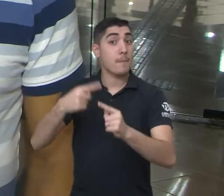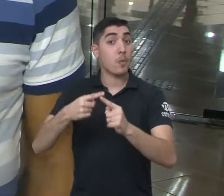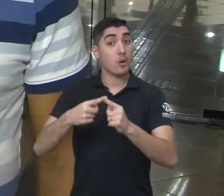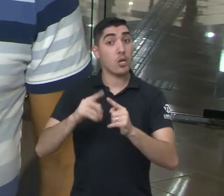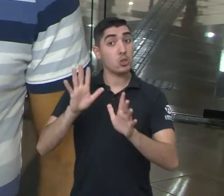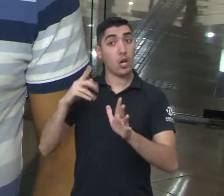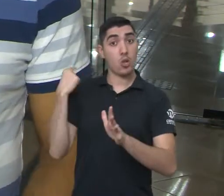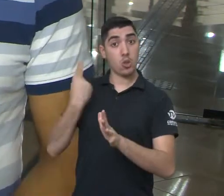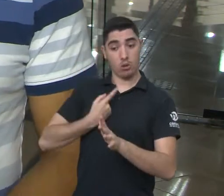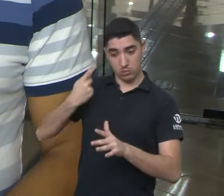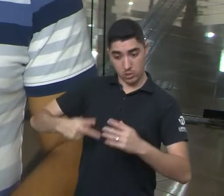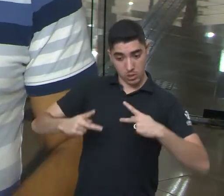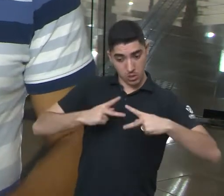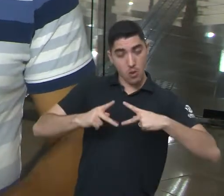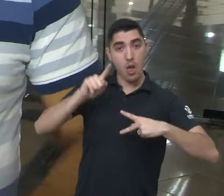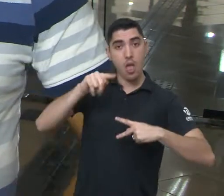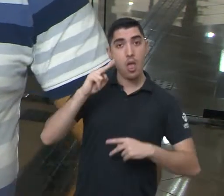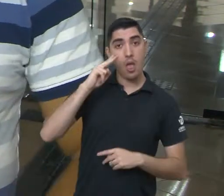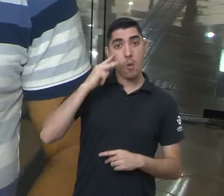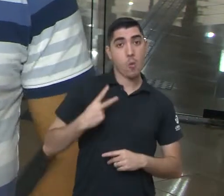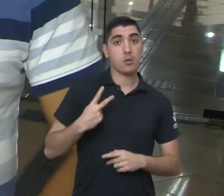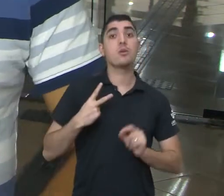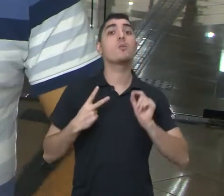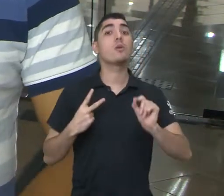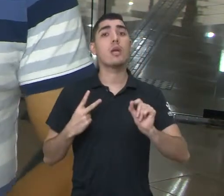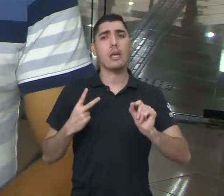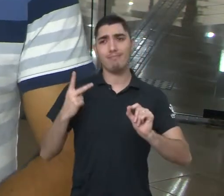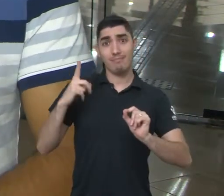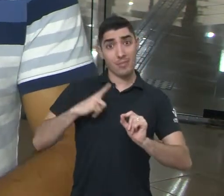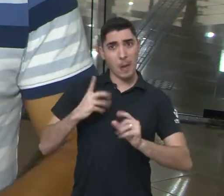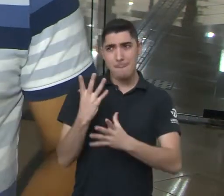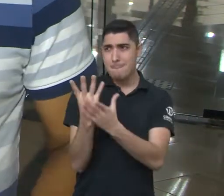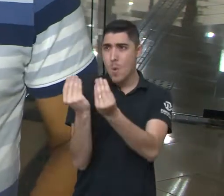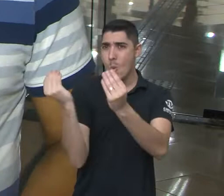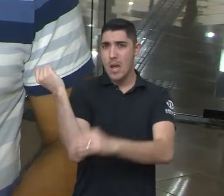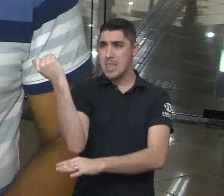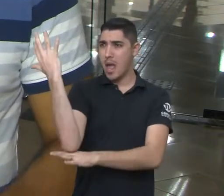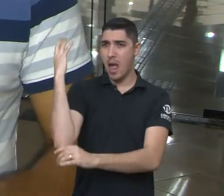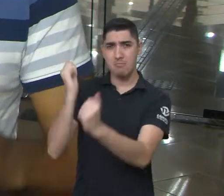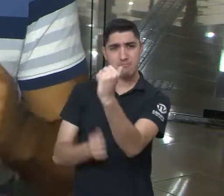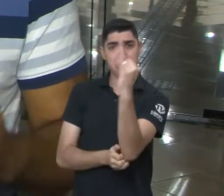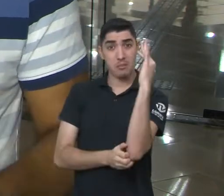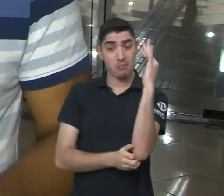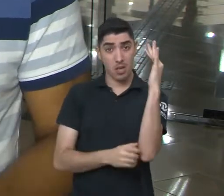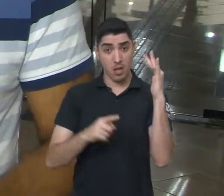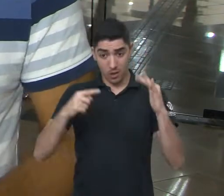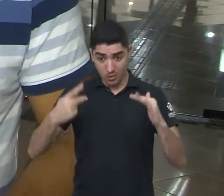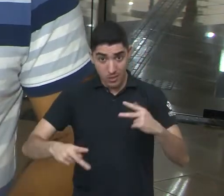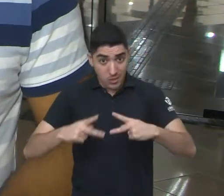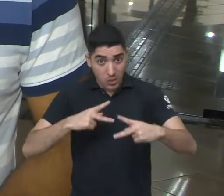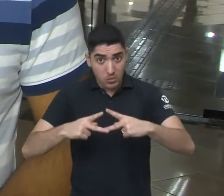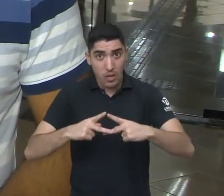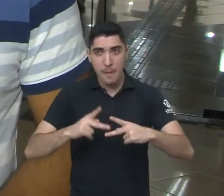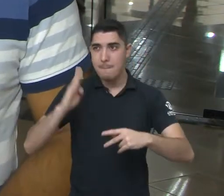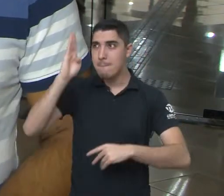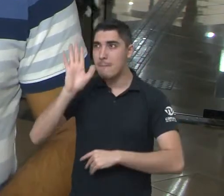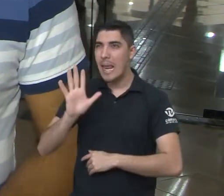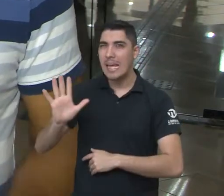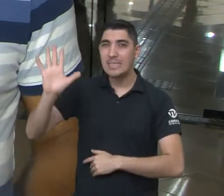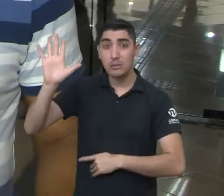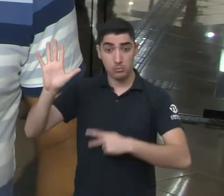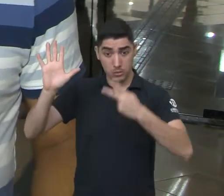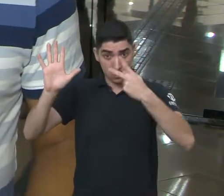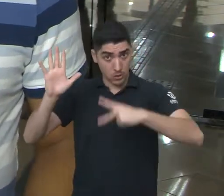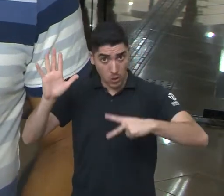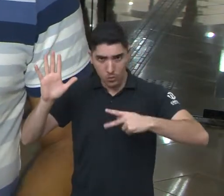porque nós já fomos reconhecidos como uma cidade realmente de muitas árvores. Nós estamos numa posição privilegiada a